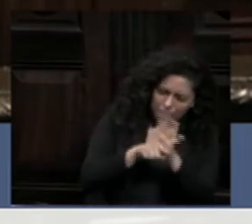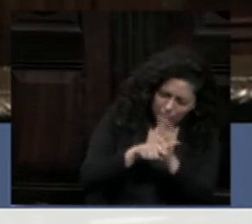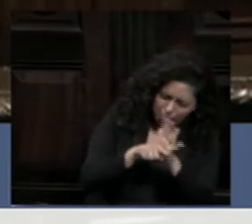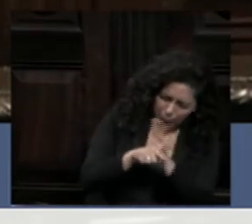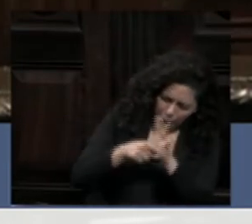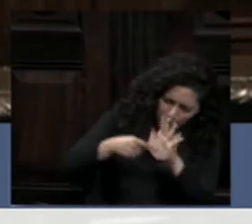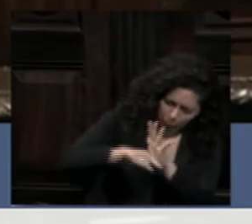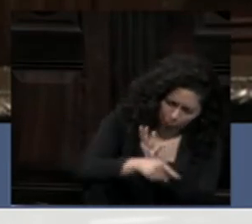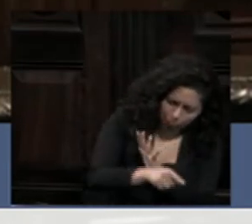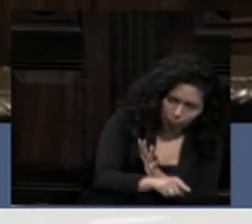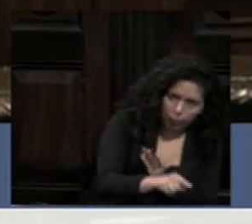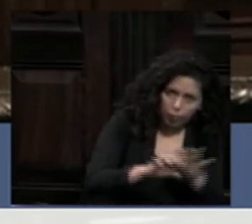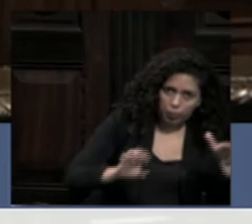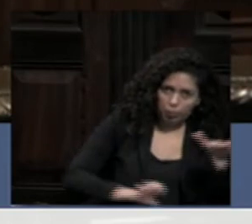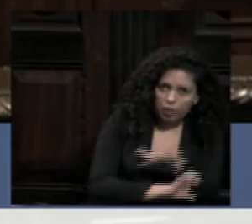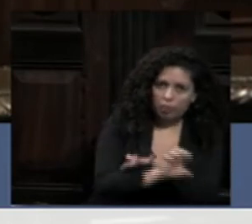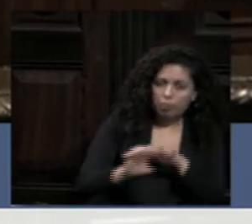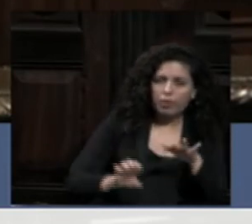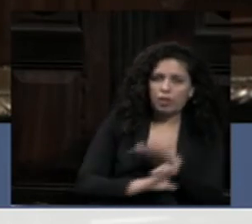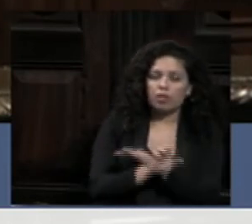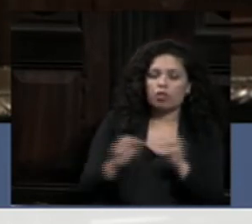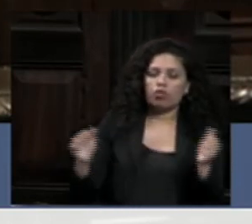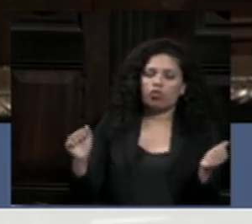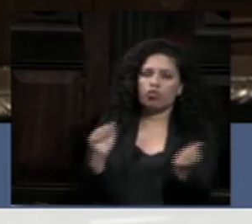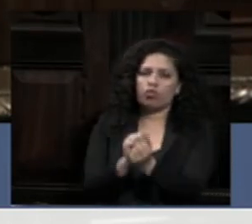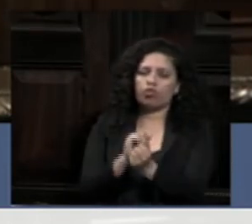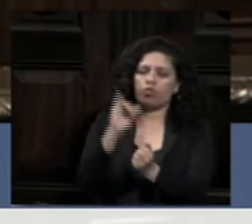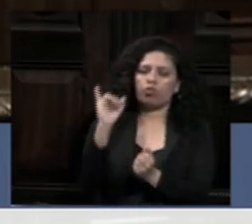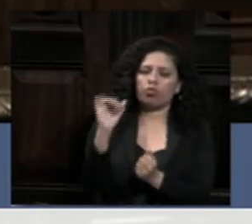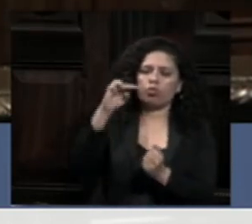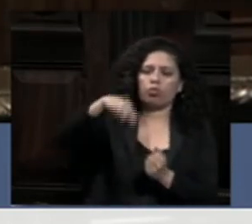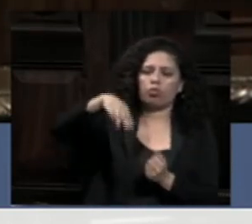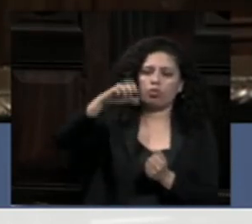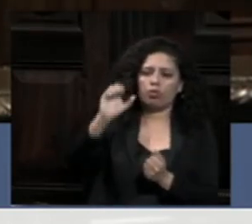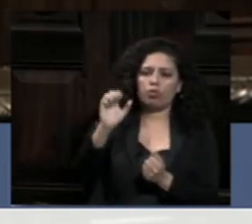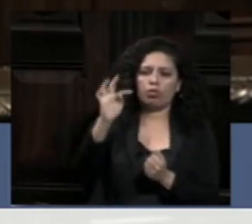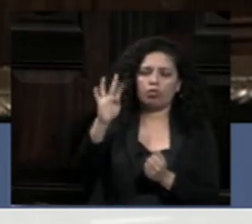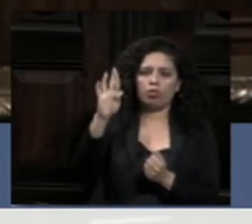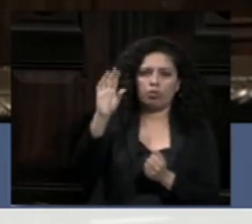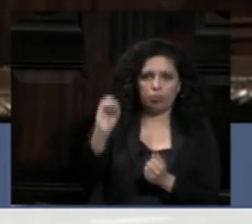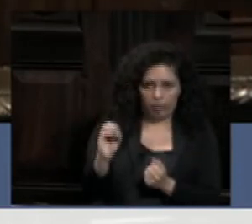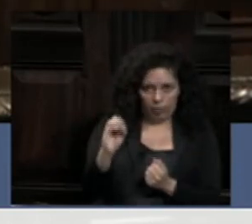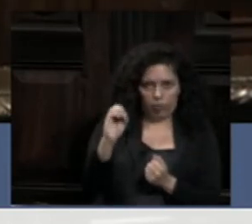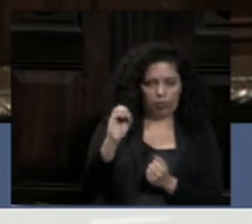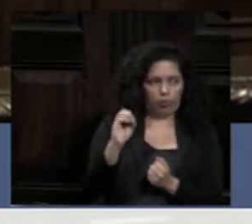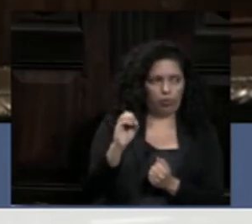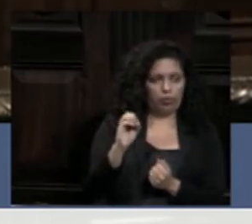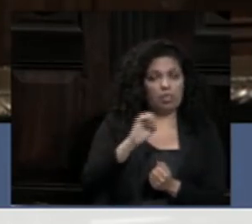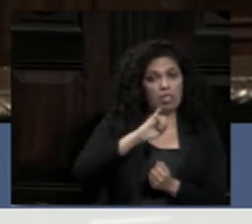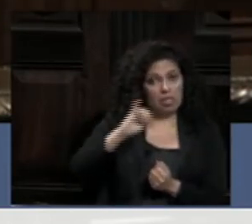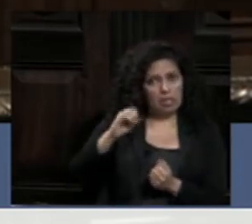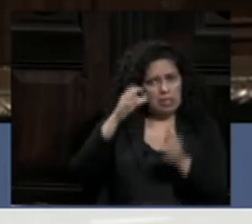gás numa empresa credenciada no Inmetro, se passar, recebe